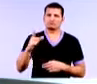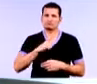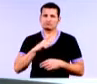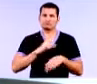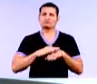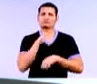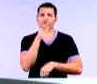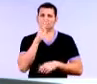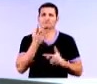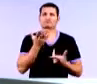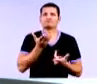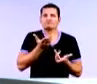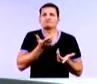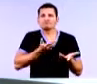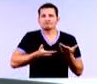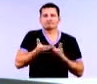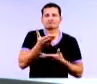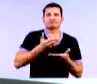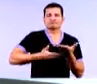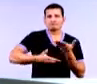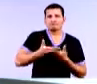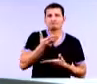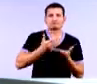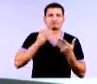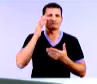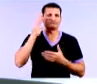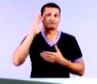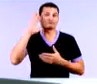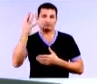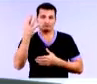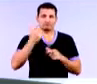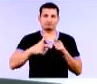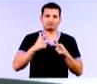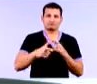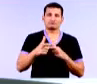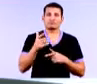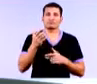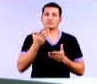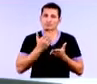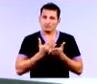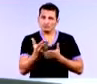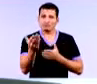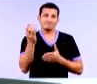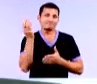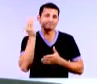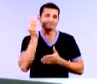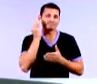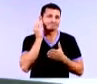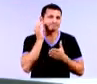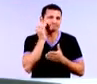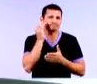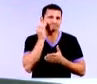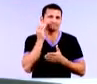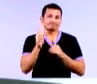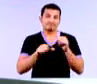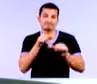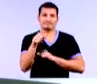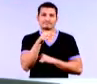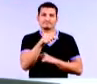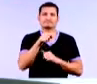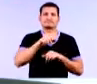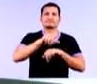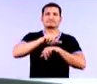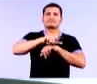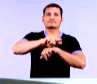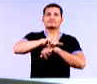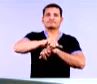mais afinidade para solucionar os problemas, e comecem a tentar converter isso para um algoritmo. A